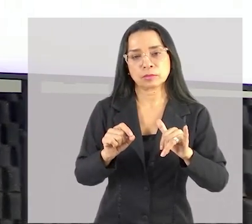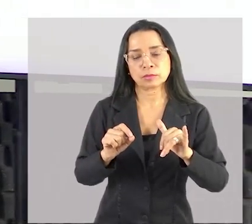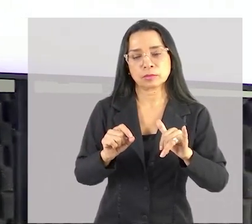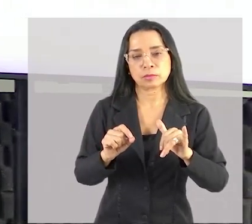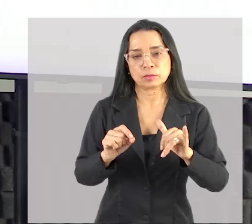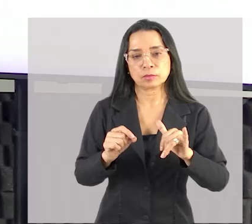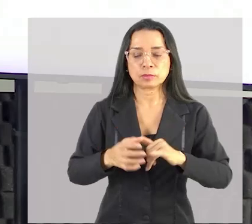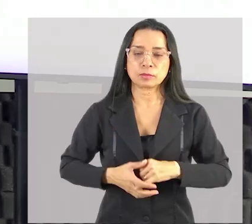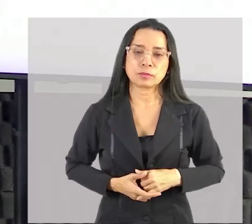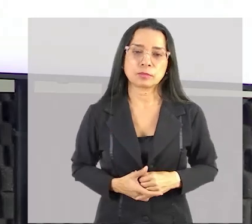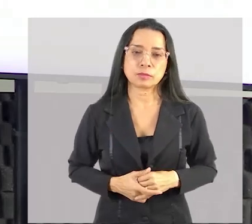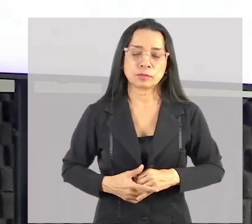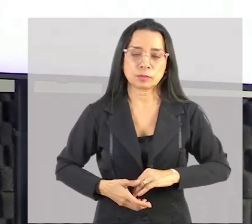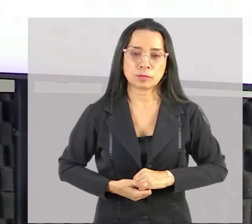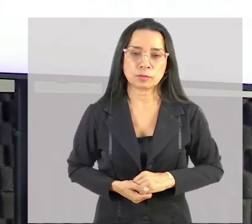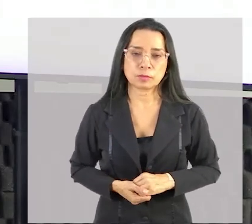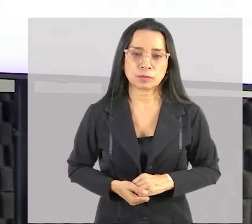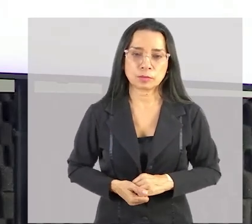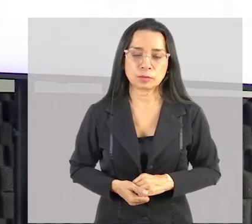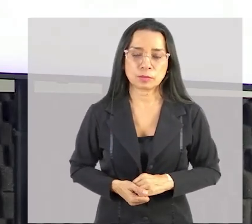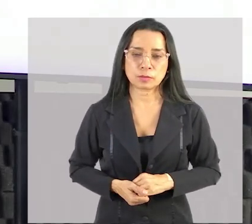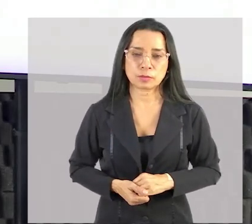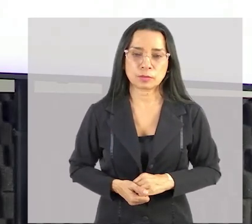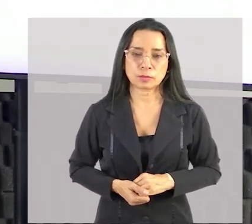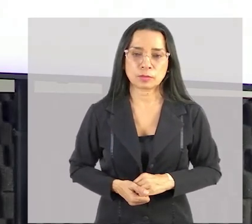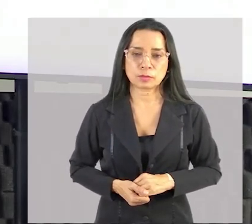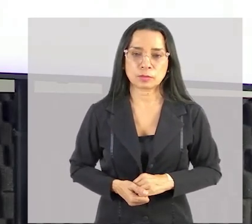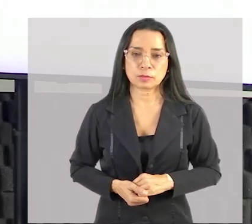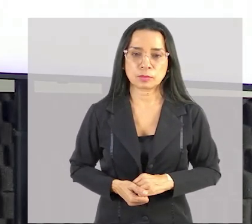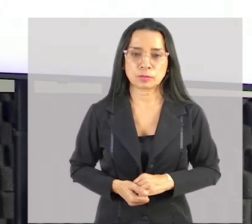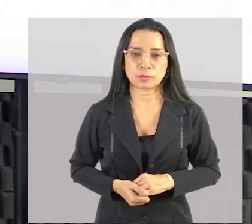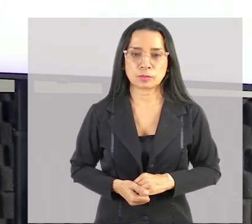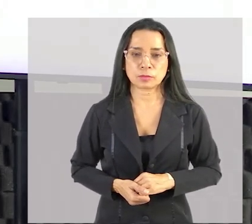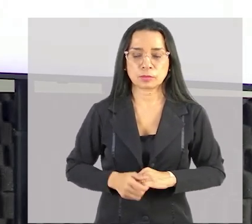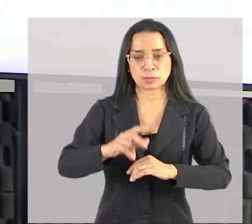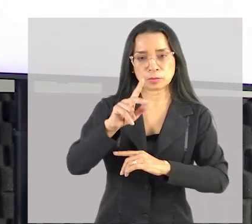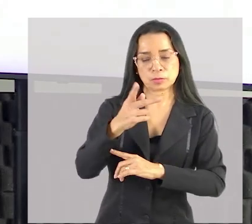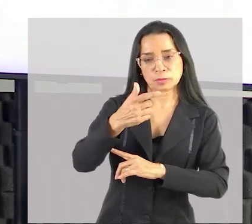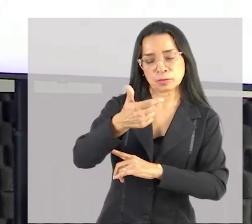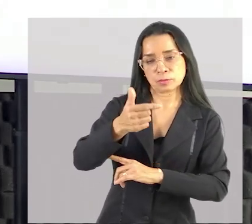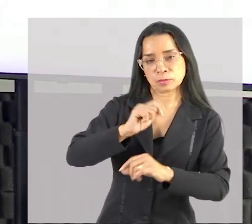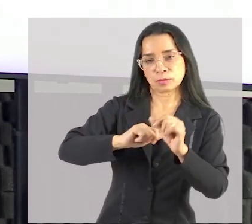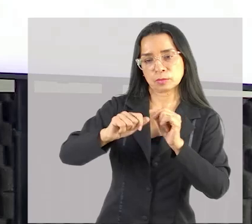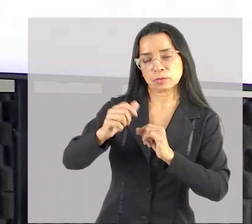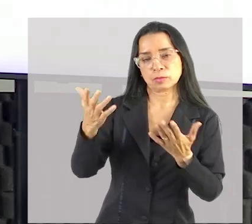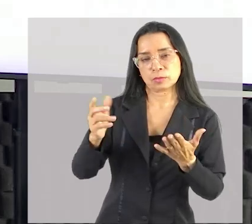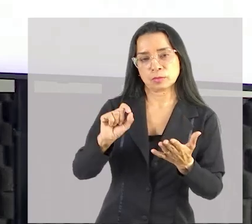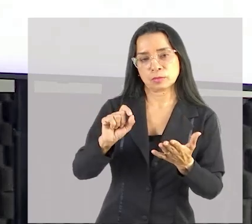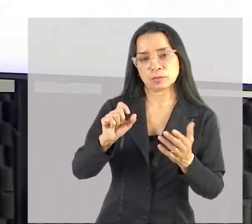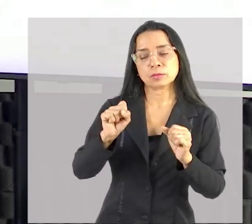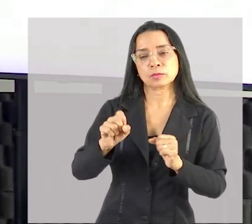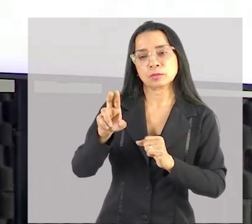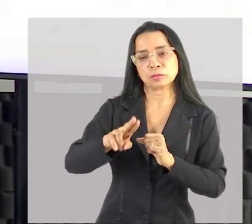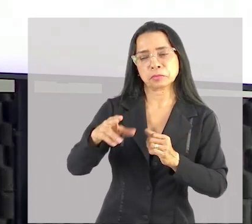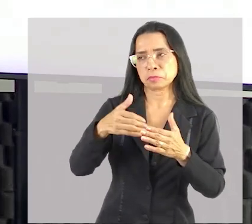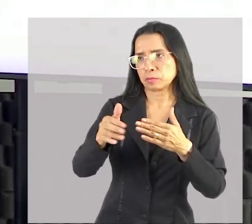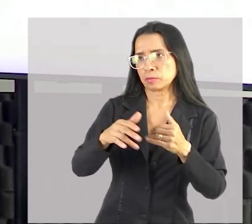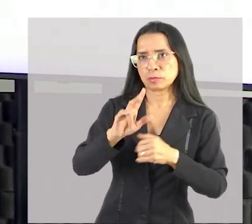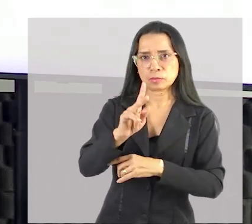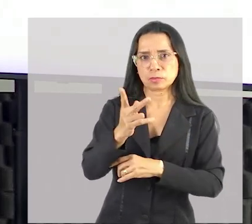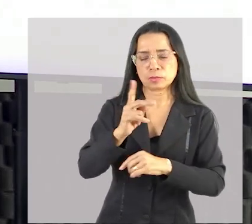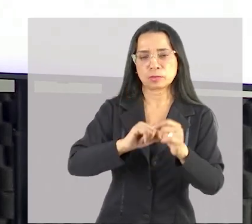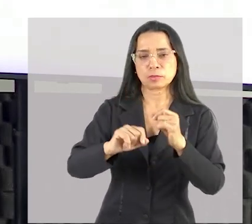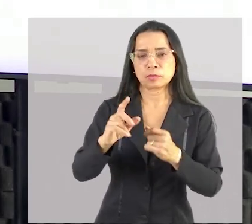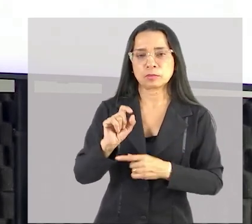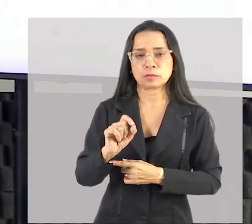aqui eu tenho os hidrogênios ligados ao carbono e eu vou pegar qualquer um. Eu posso usar qualquer hidrogênio bem ali para poder fazer esse